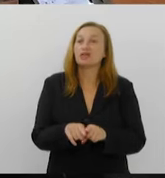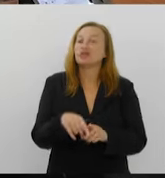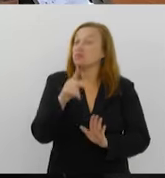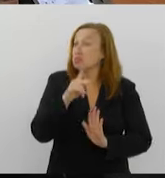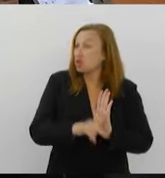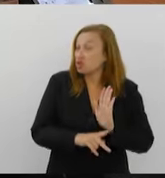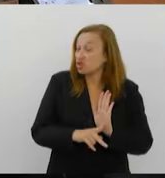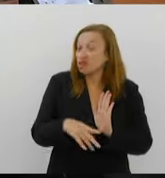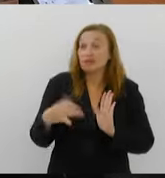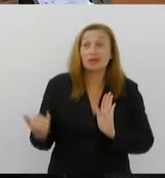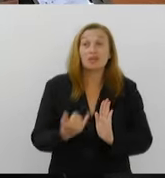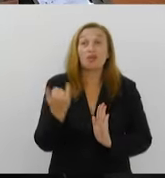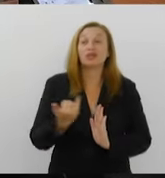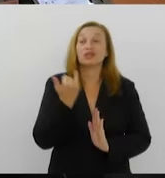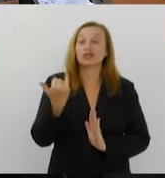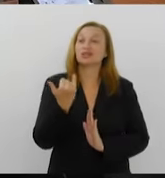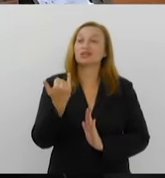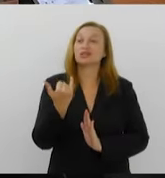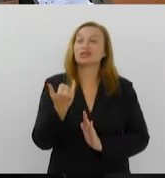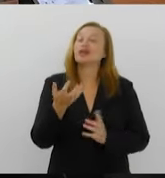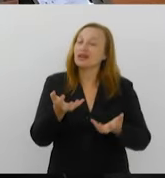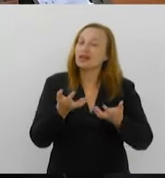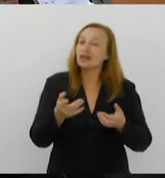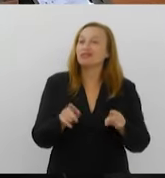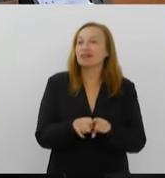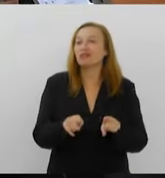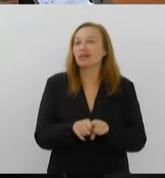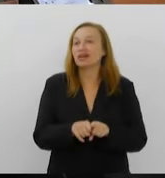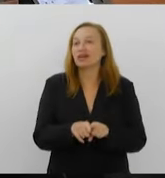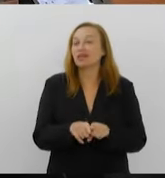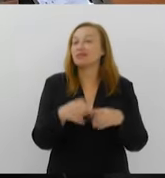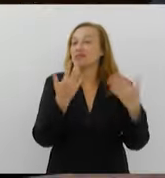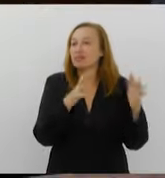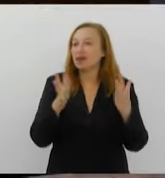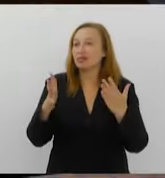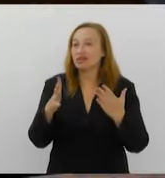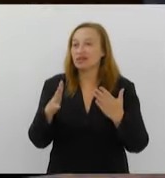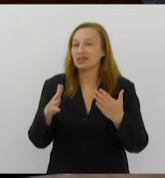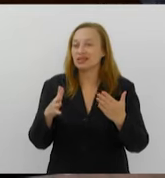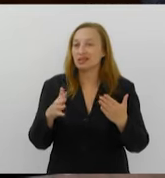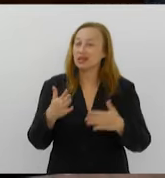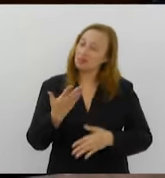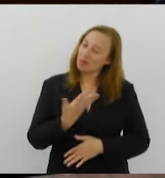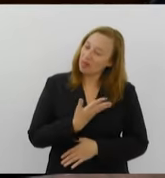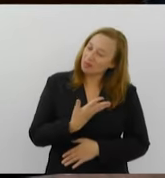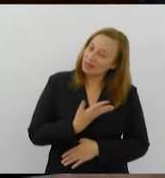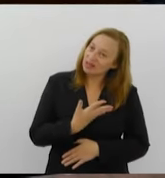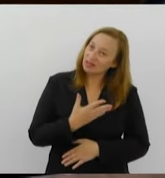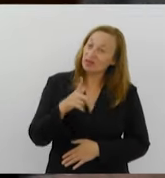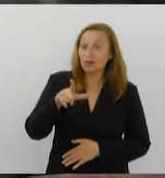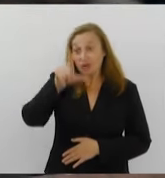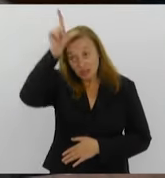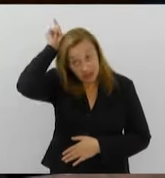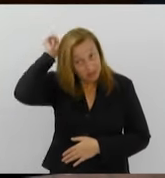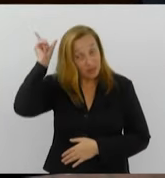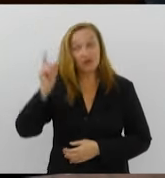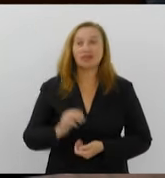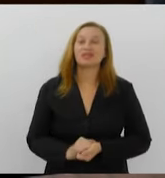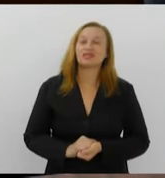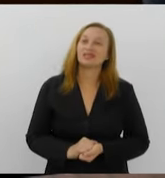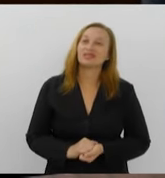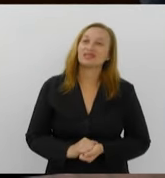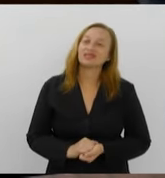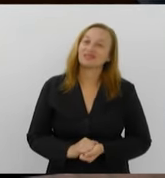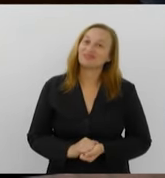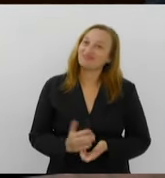tão importante. E quero também parabenizar, principalmente meu colega Luiz Paulo, que imagina